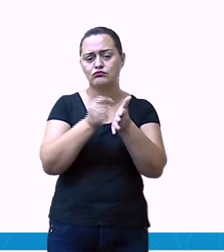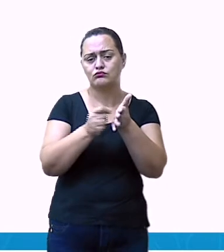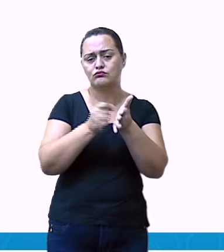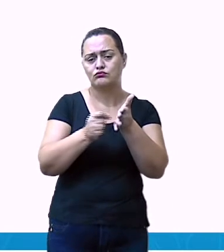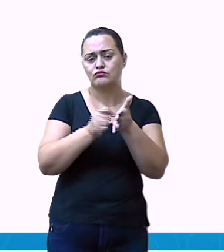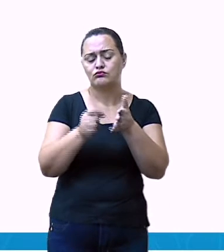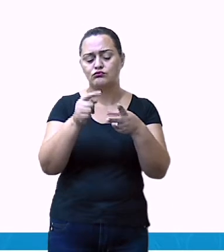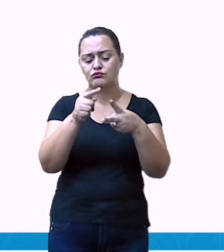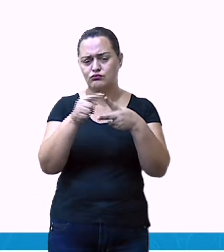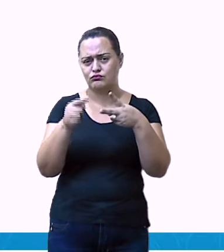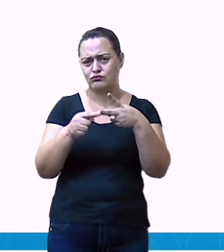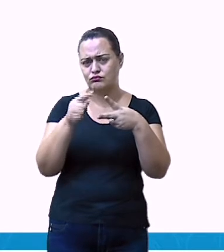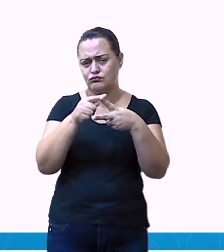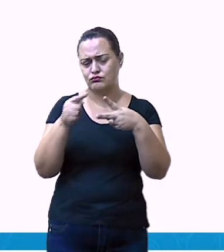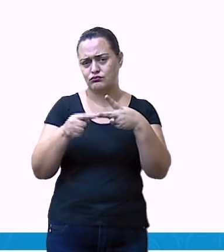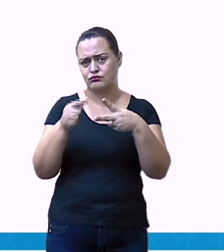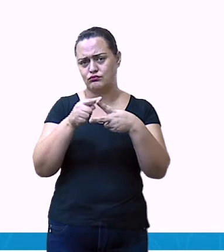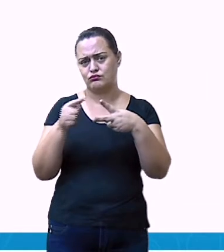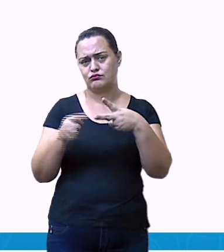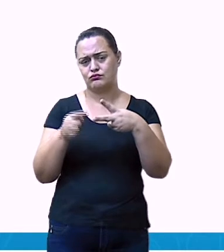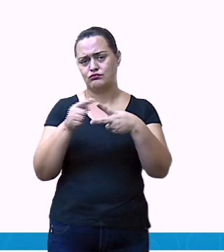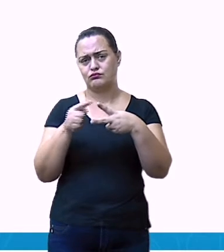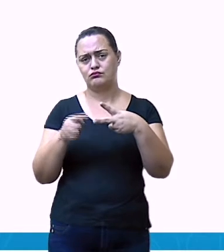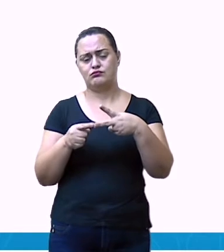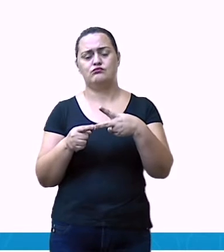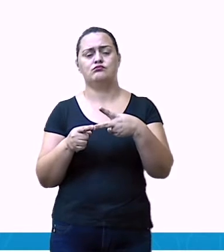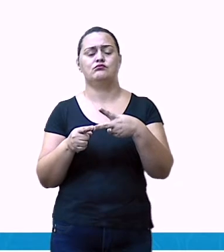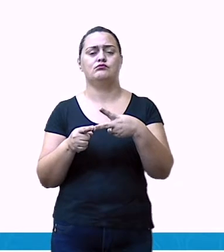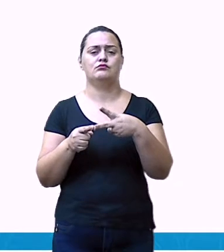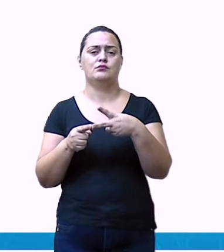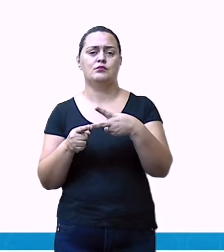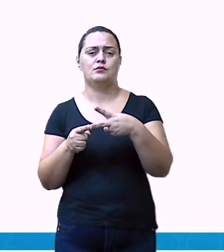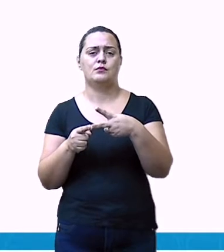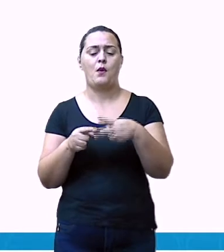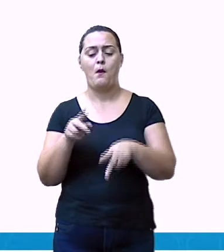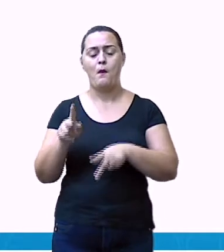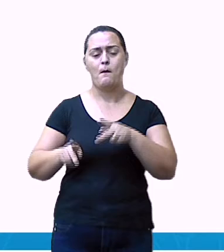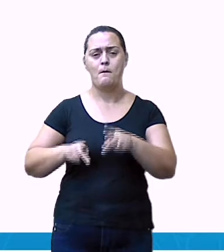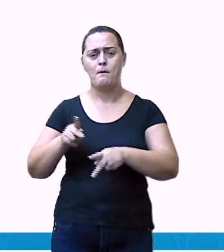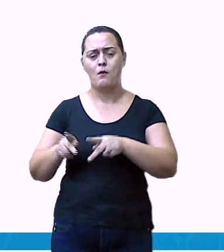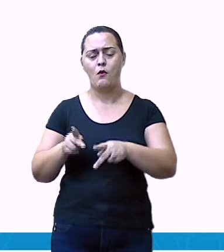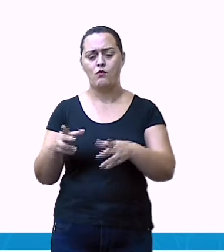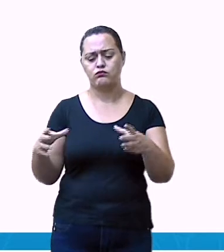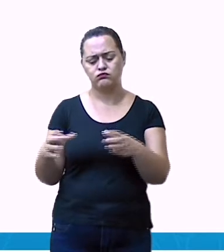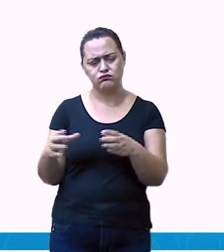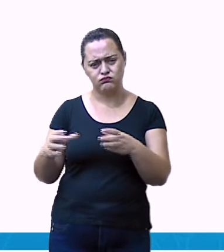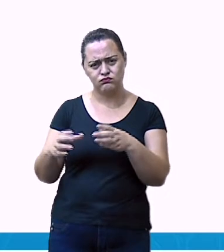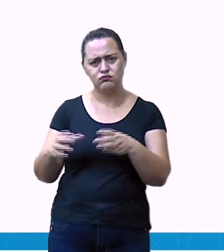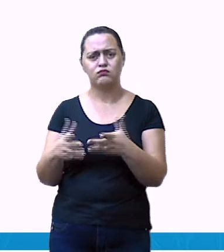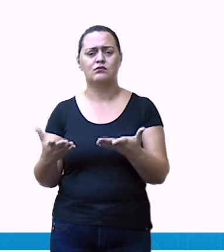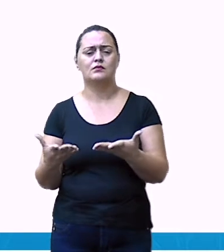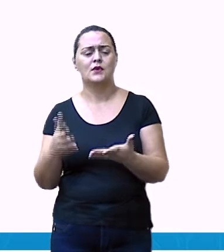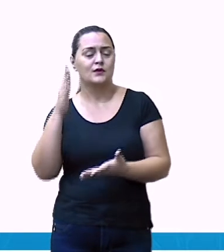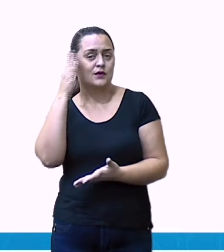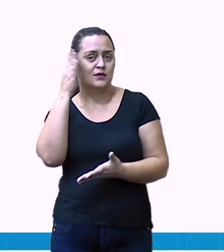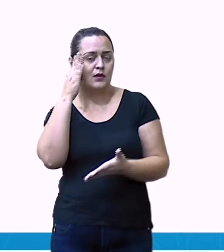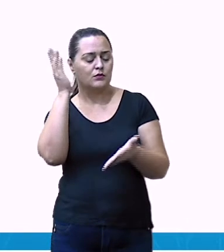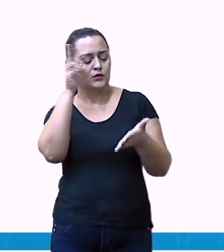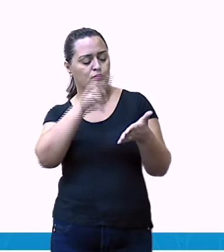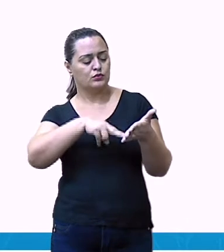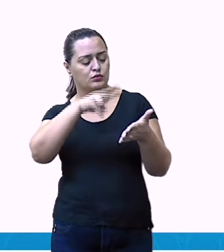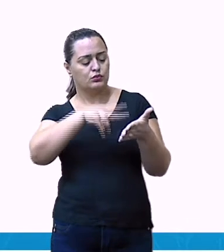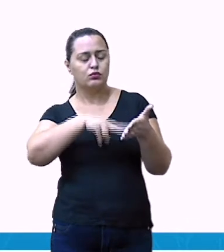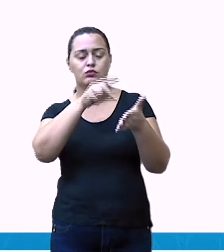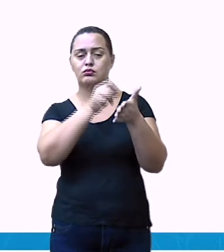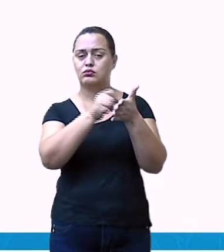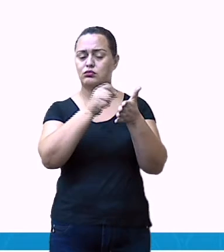falamos sobre o profissional, certo? Somente eles ou as pessoas da realeza é que faziam essa